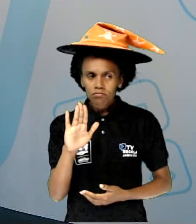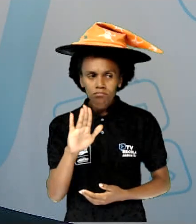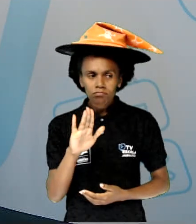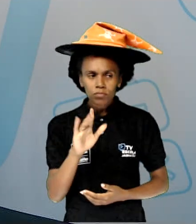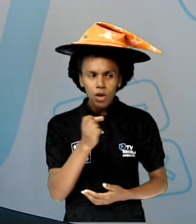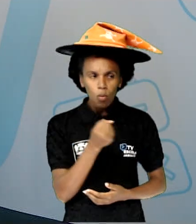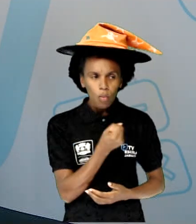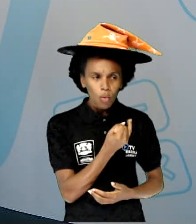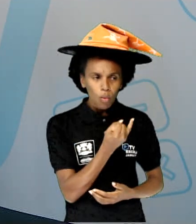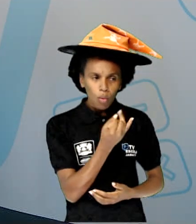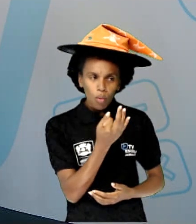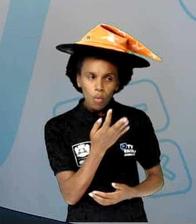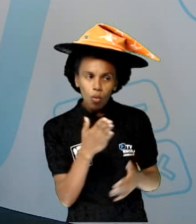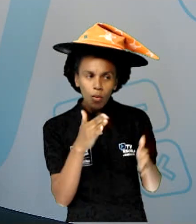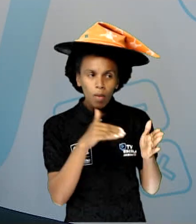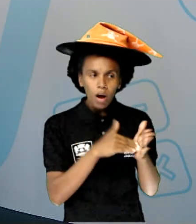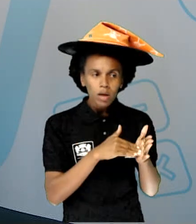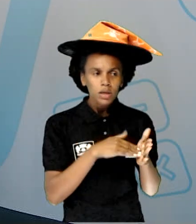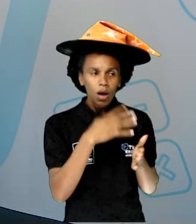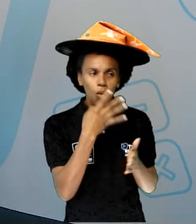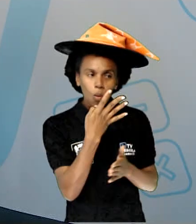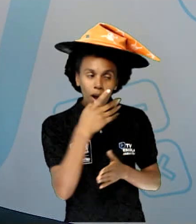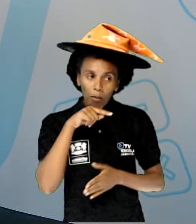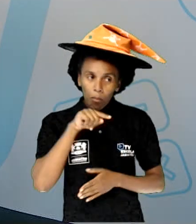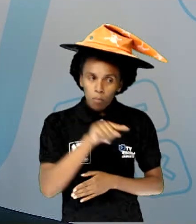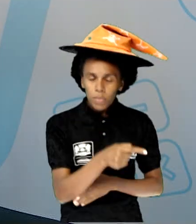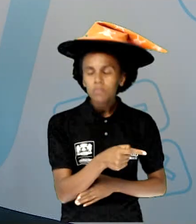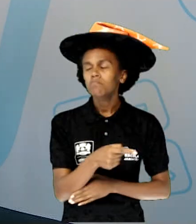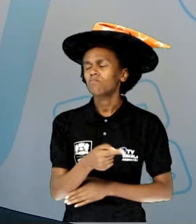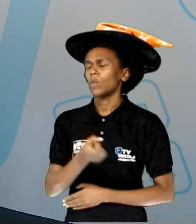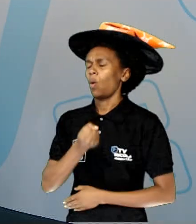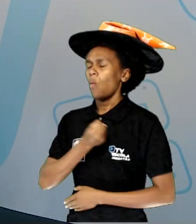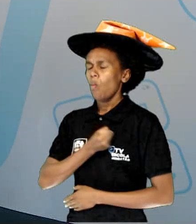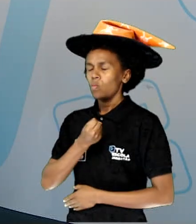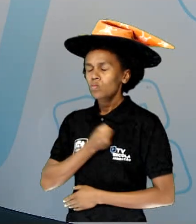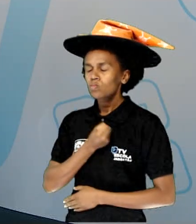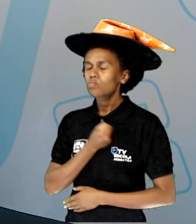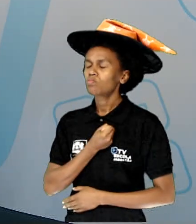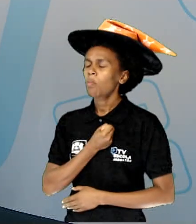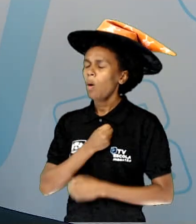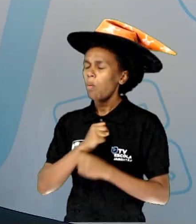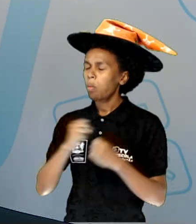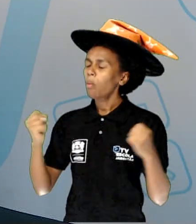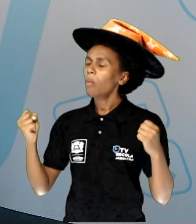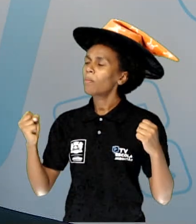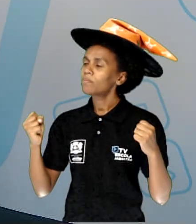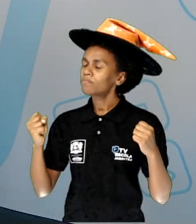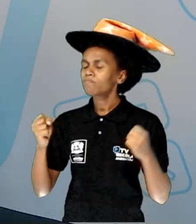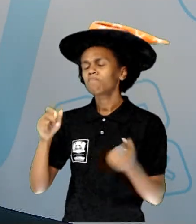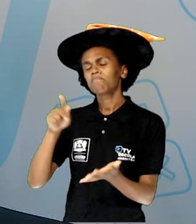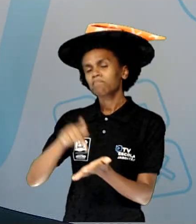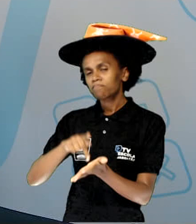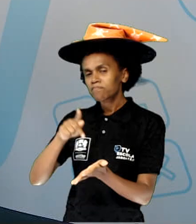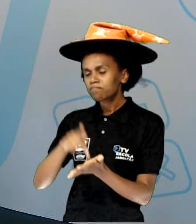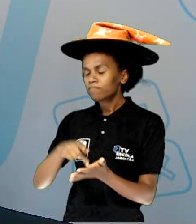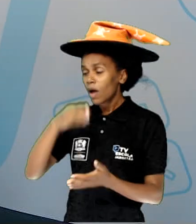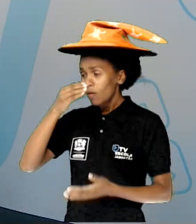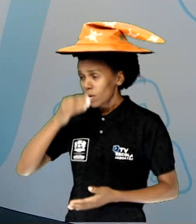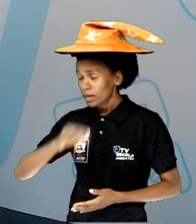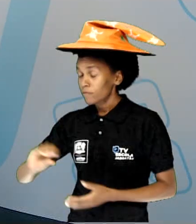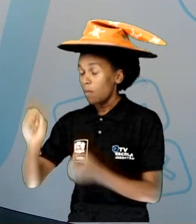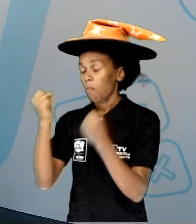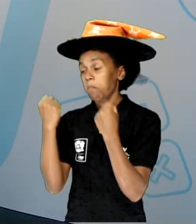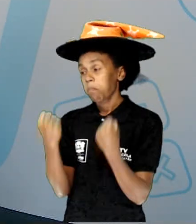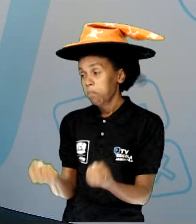4 mil não professora é um número muito grande pitombinha realmente os ele e são muito